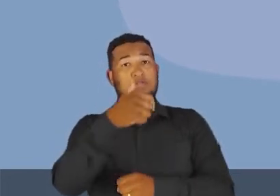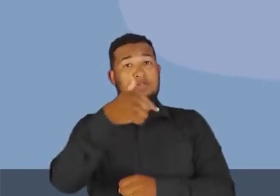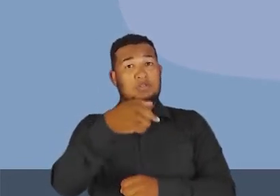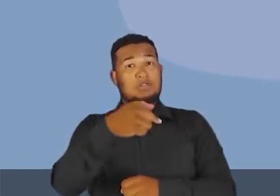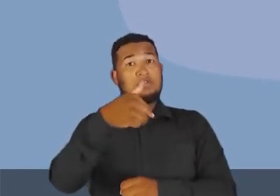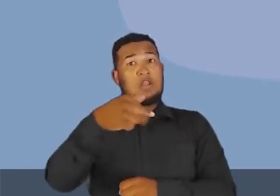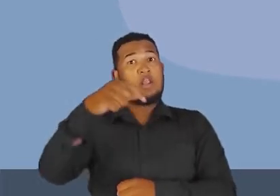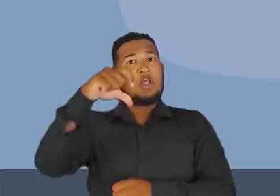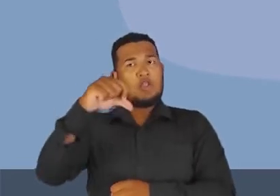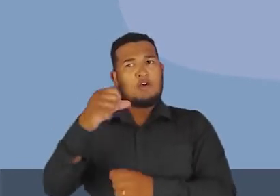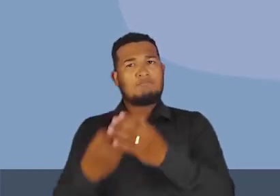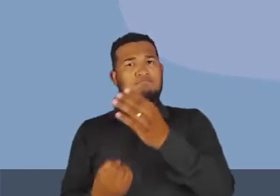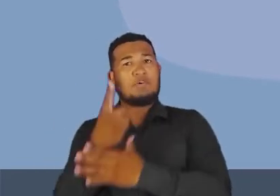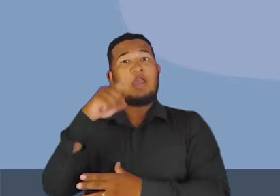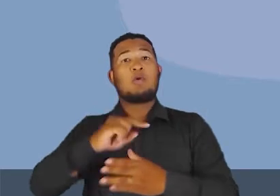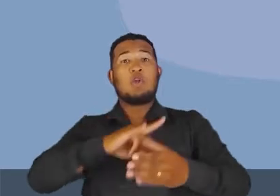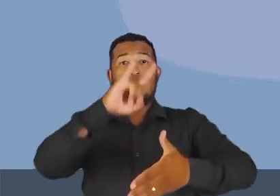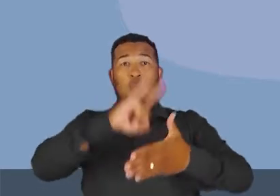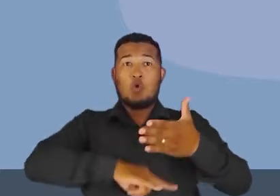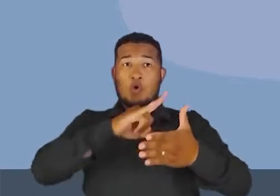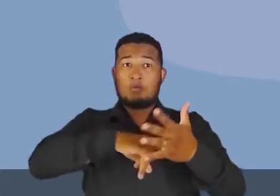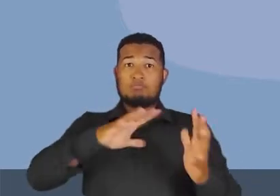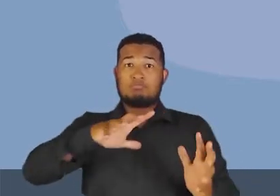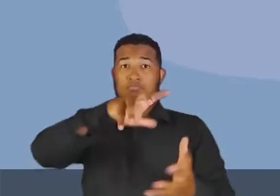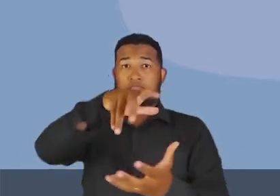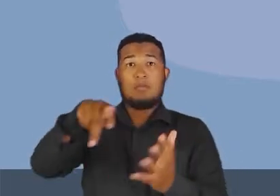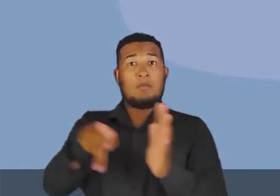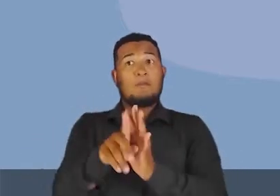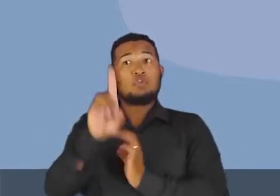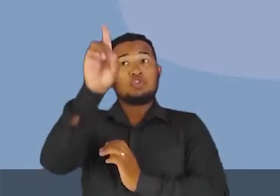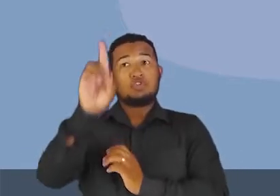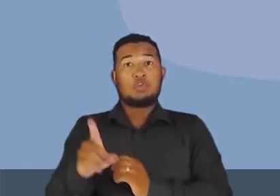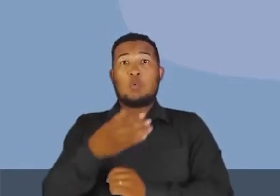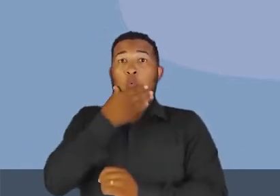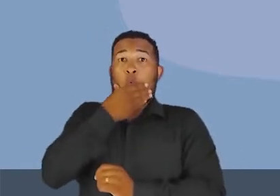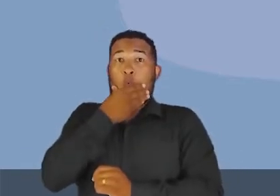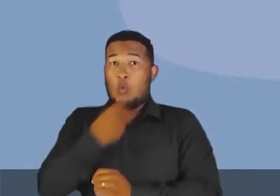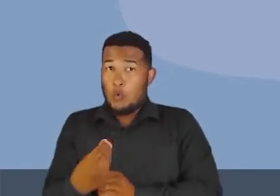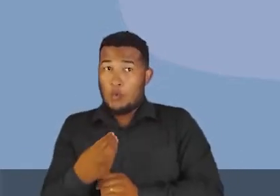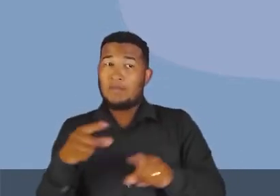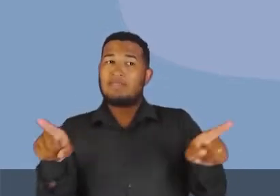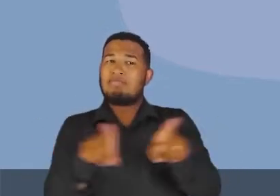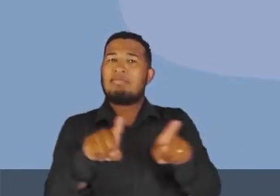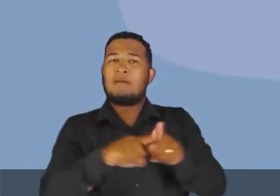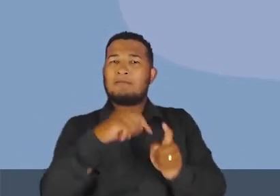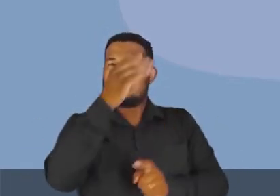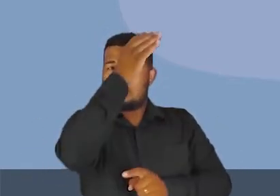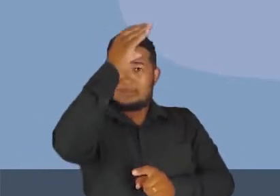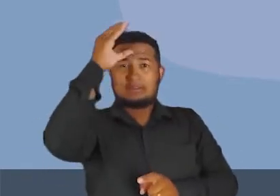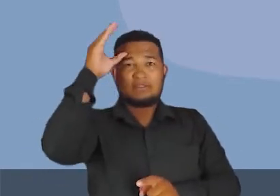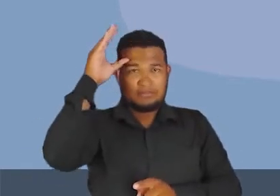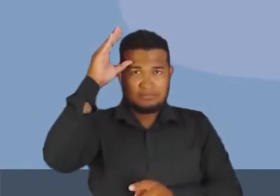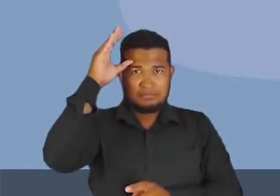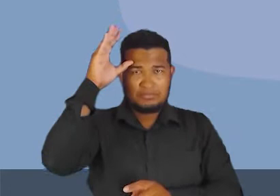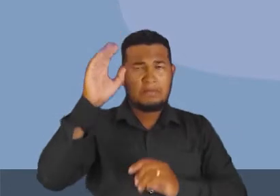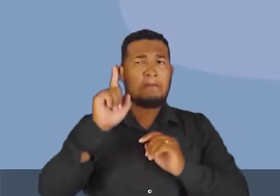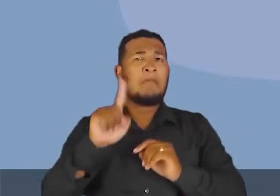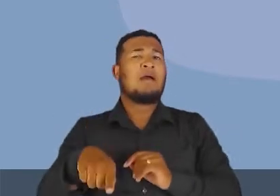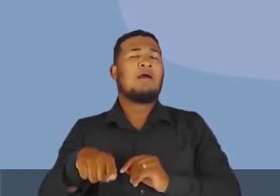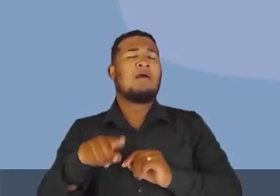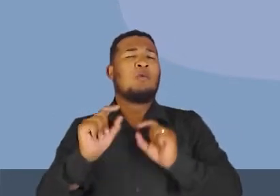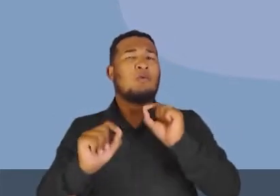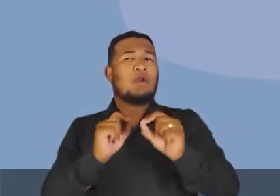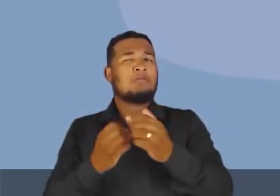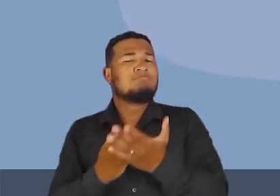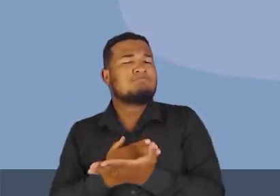uma Declaração Universal dos Direitos do Homem e do Cidadão, que foi